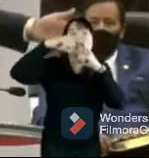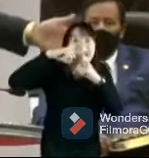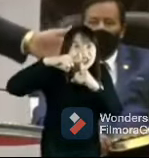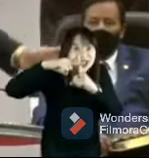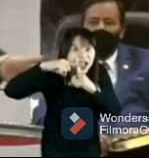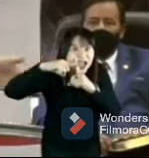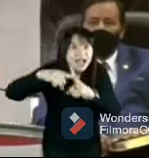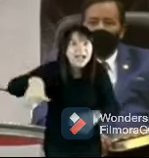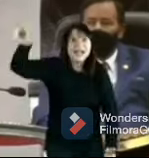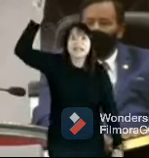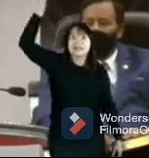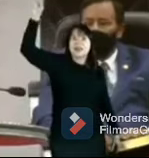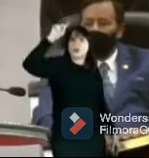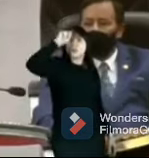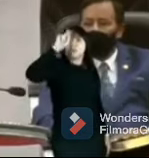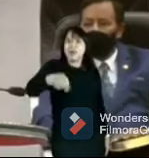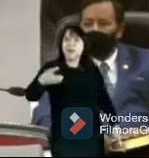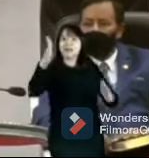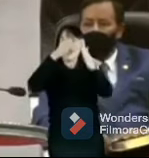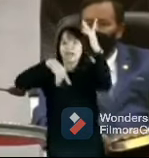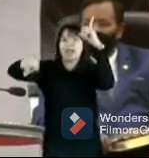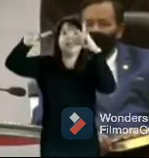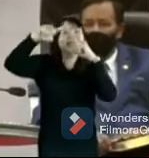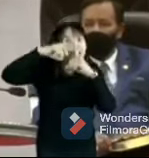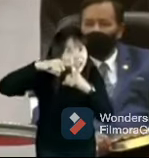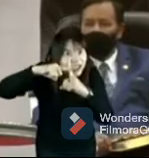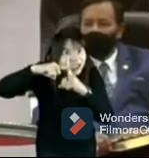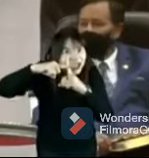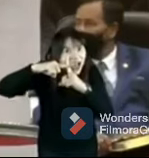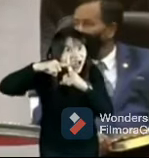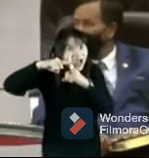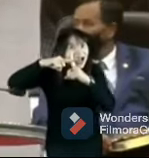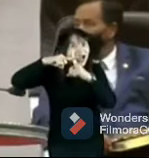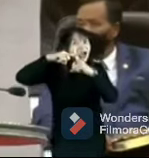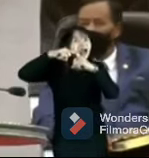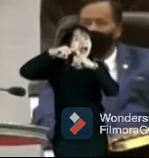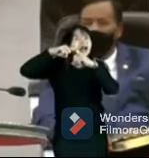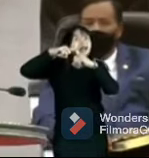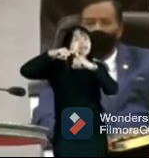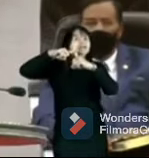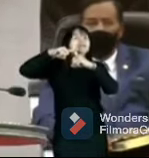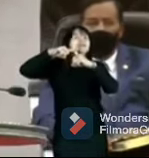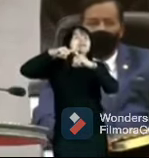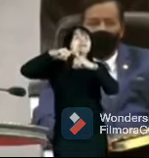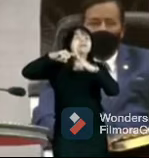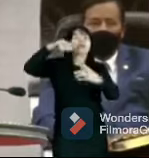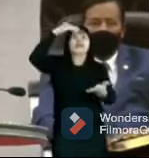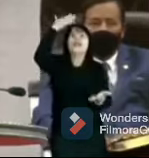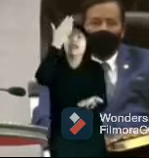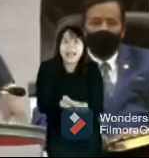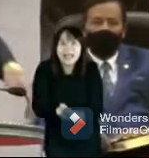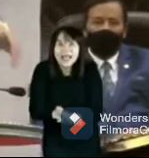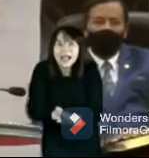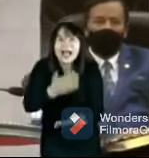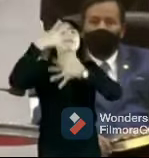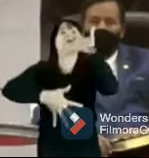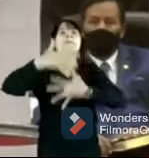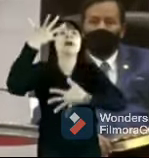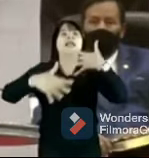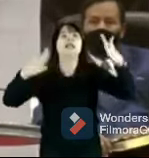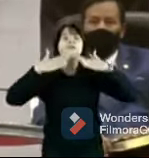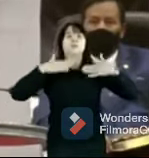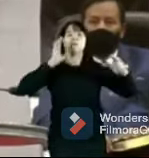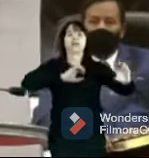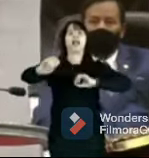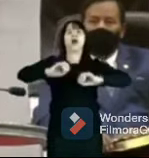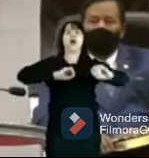sempre foi e assim sempre será. Se tem alguém que crê nesta verdade irrefutável, abra a